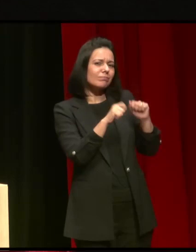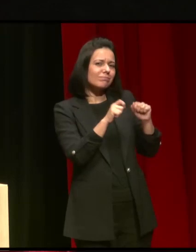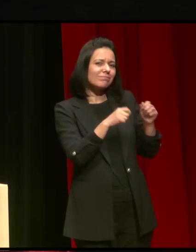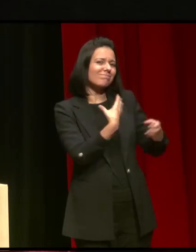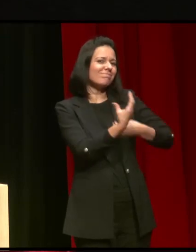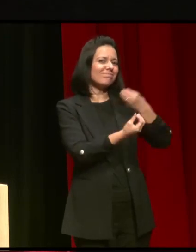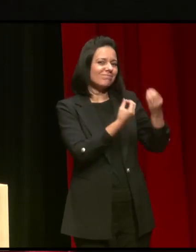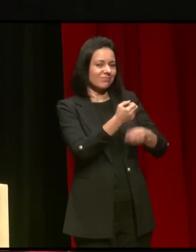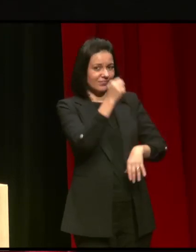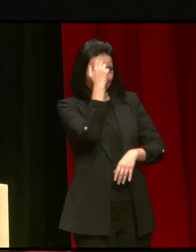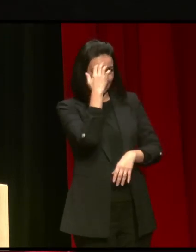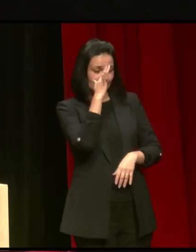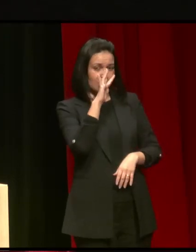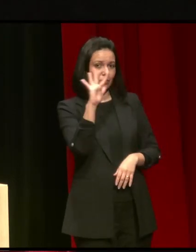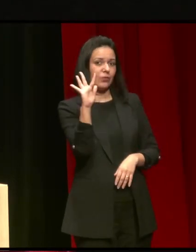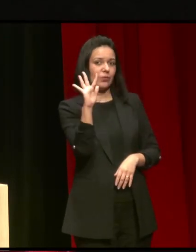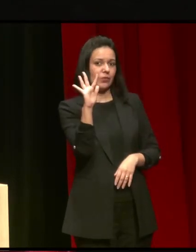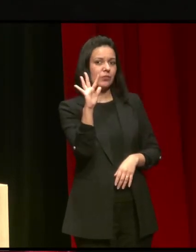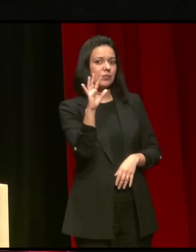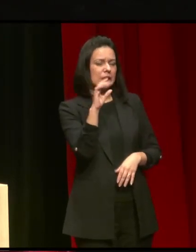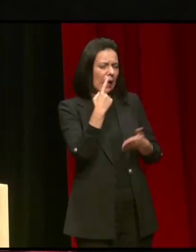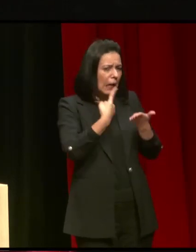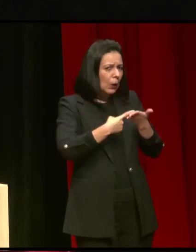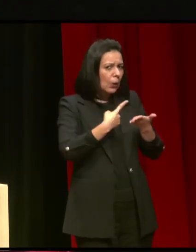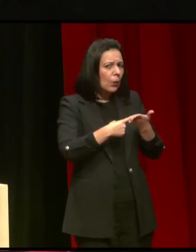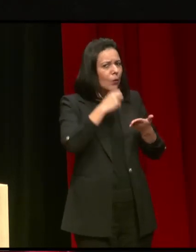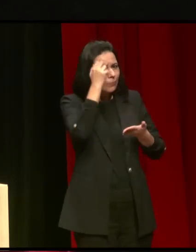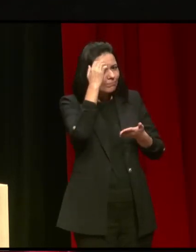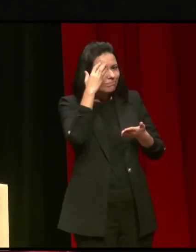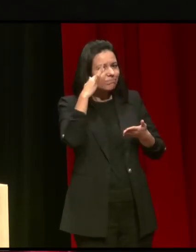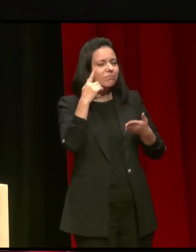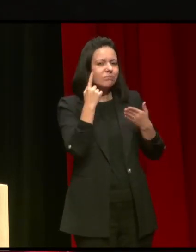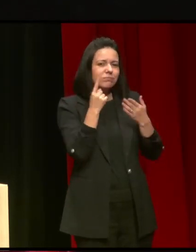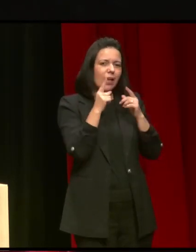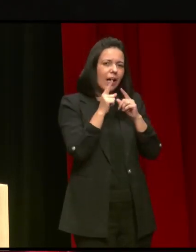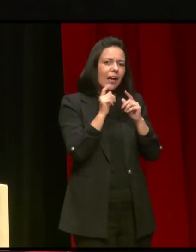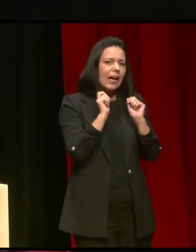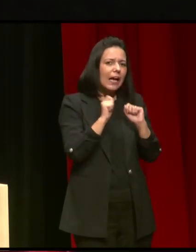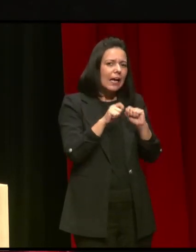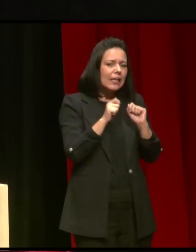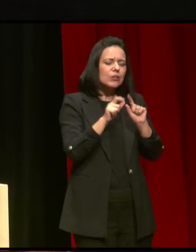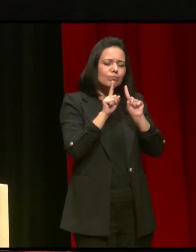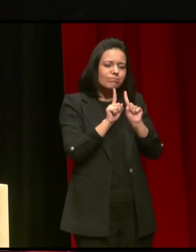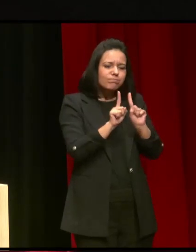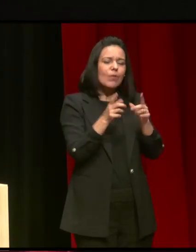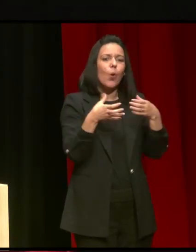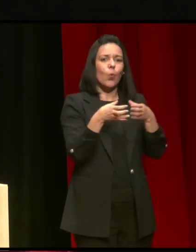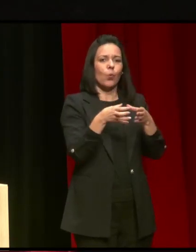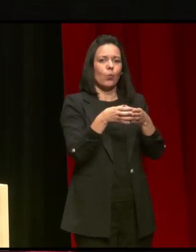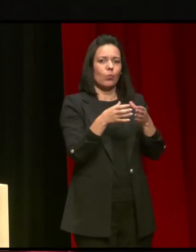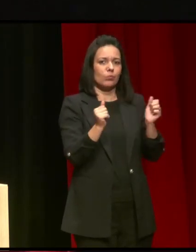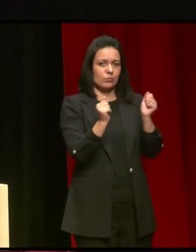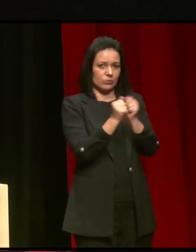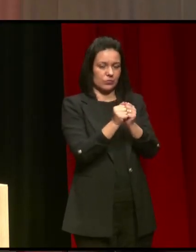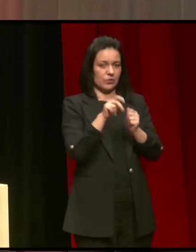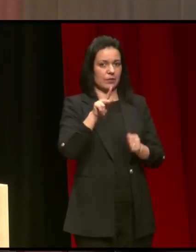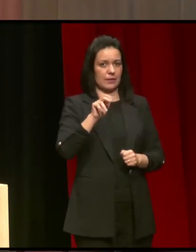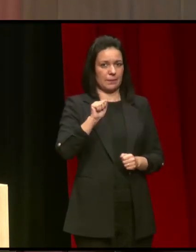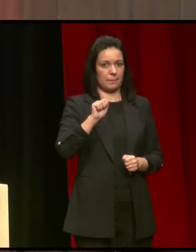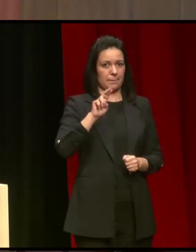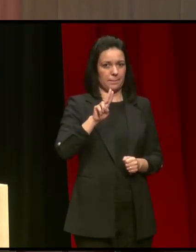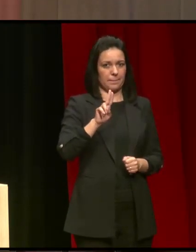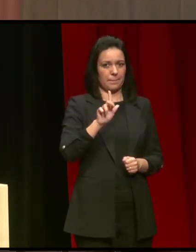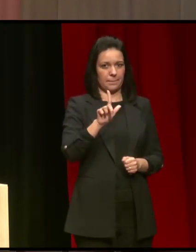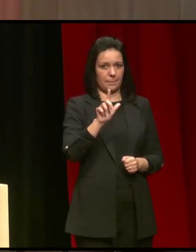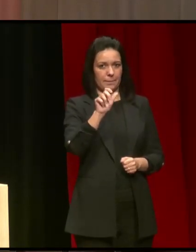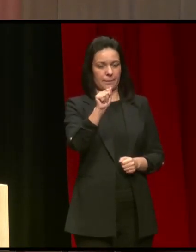soma. E essa irmã tinha o mesmo sonho e ela juntou mais pessoas, como a Paula Regina, que